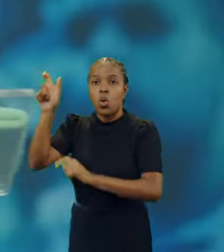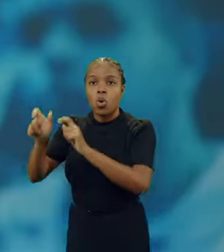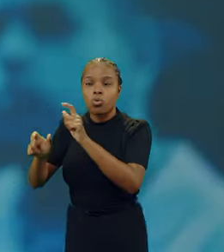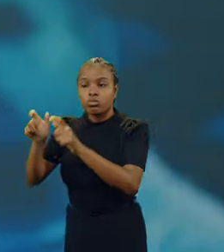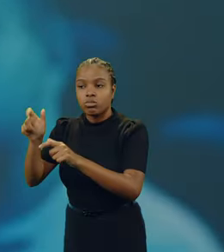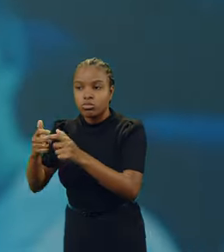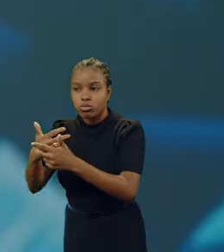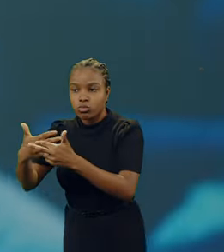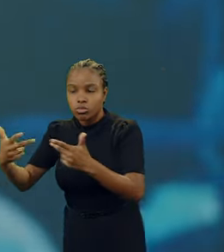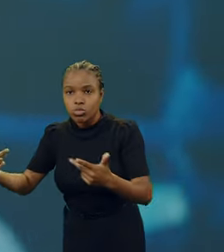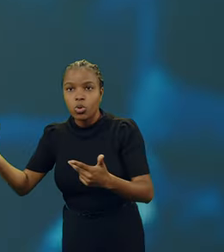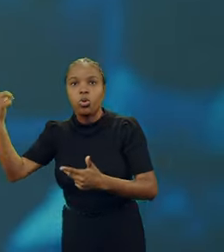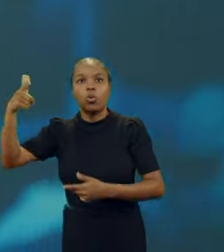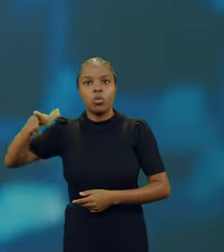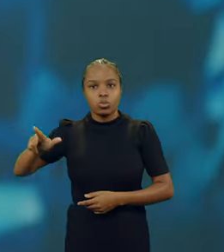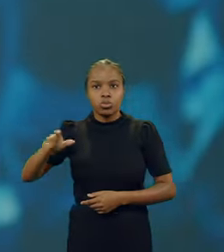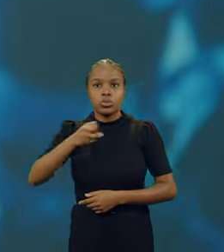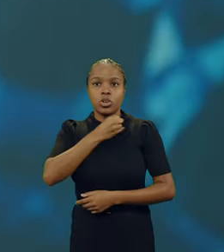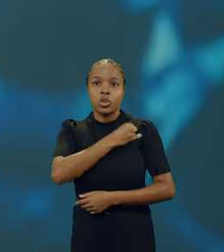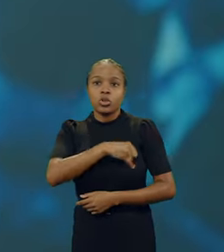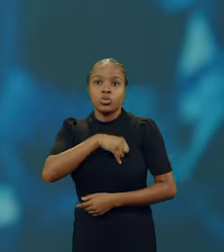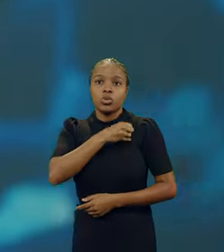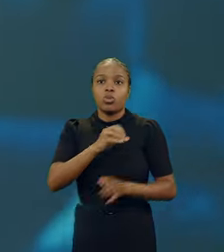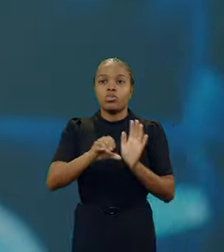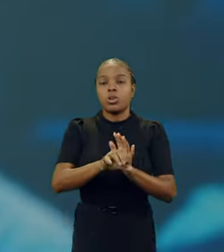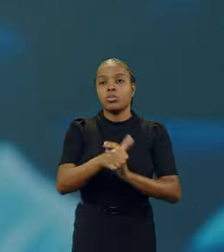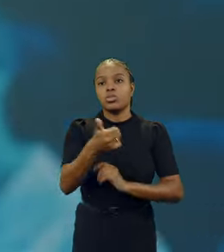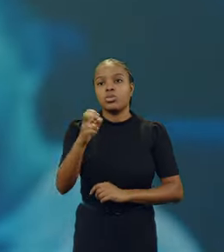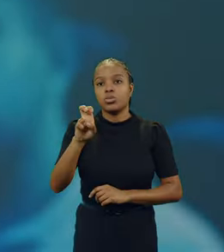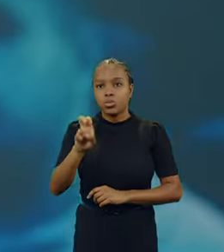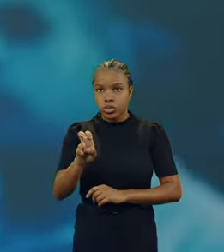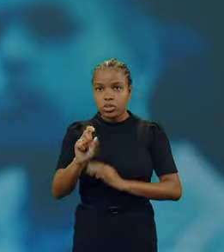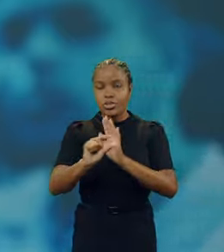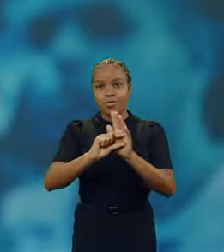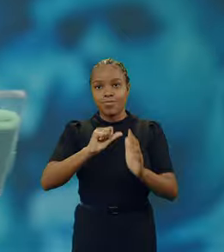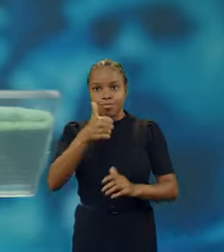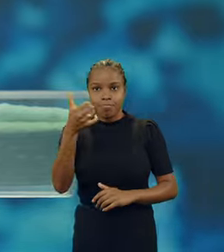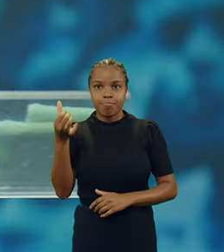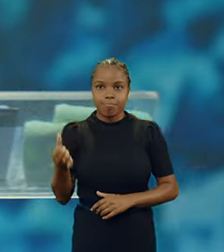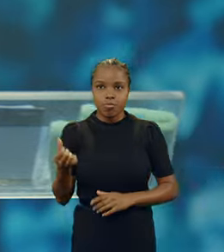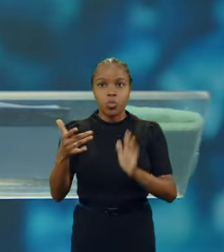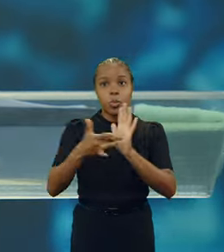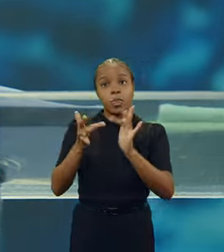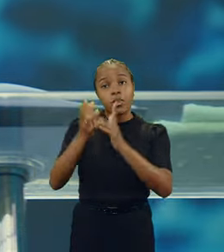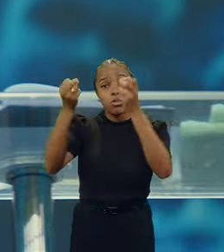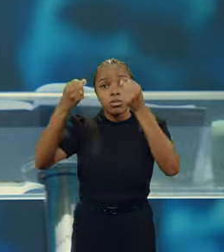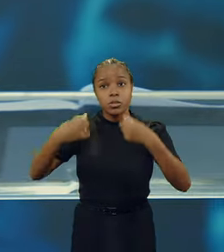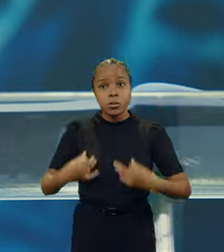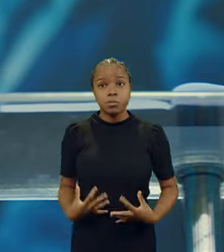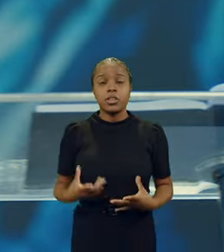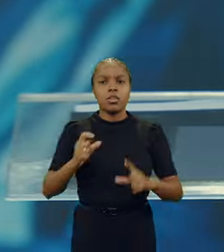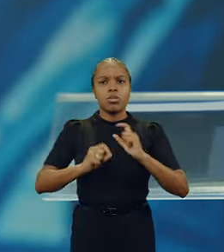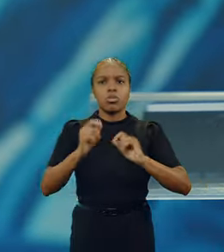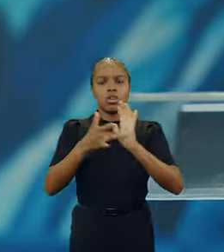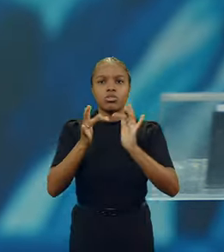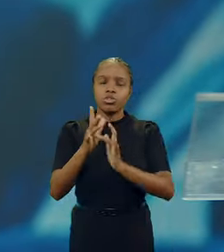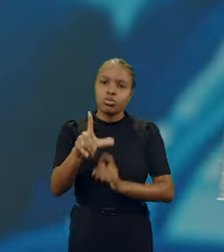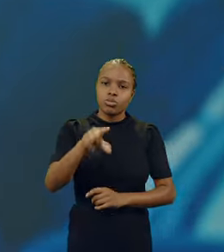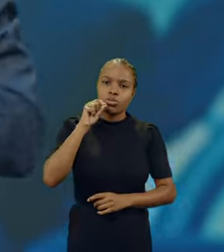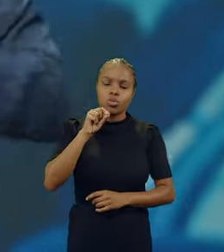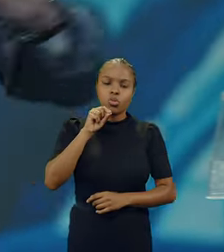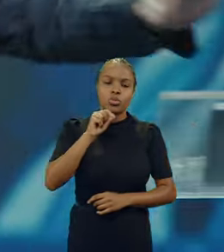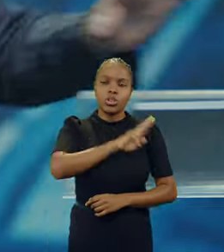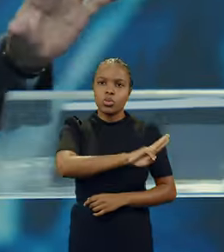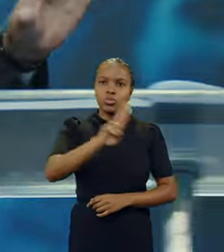Em João capítulo 15, versículo 16, o Senhor Jesus disse: eu vos escolhi e vos